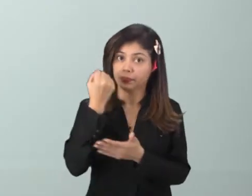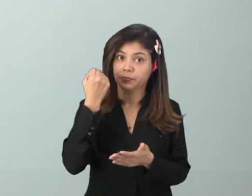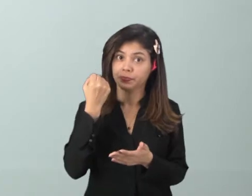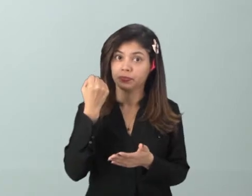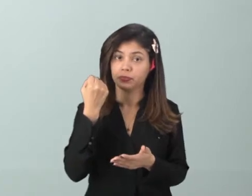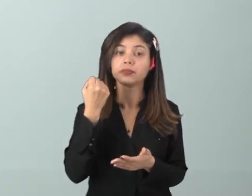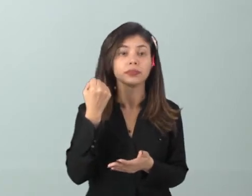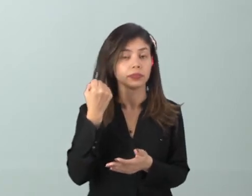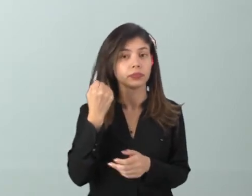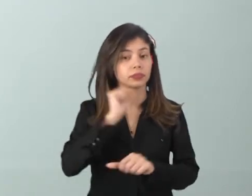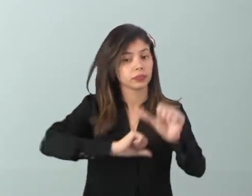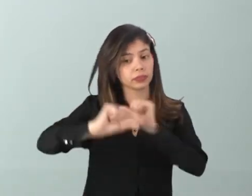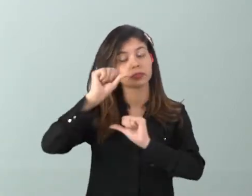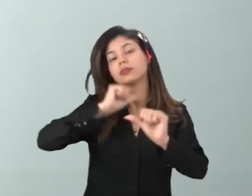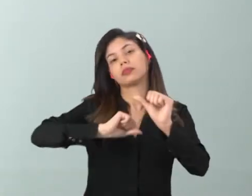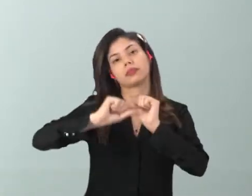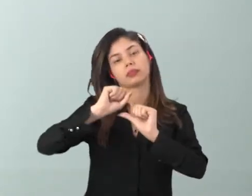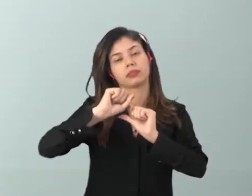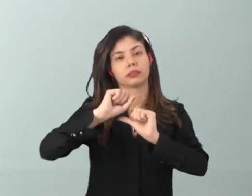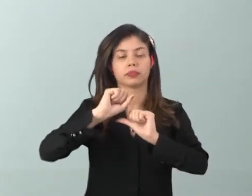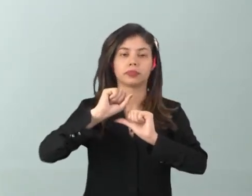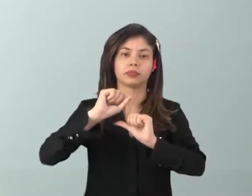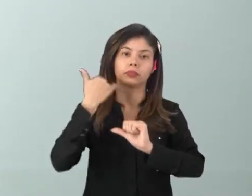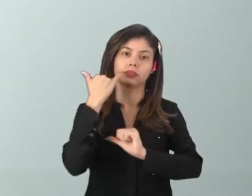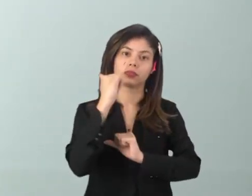captam energia solar e transformam em energia